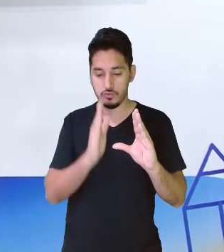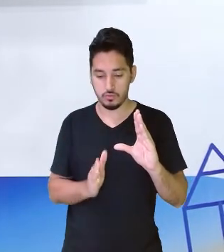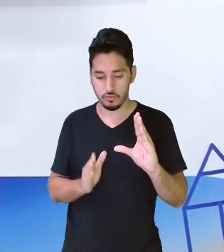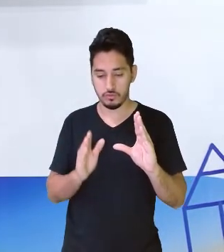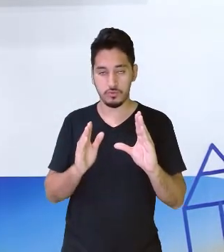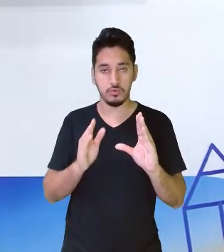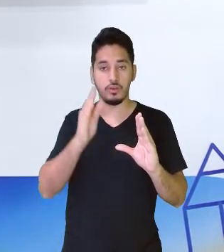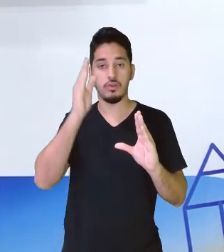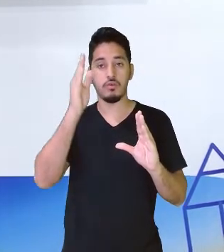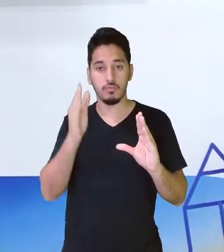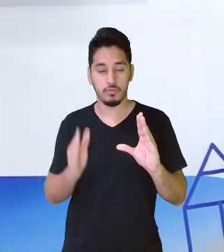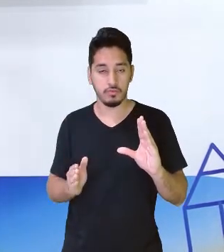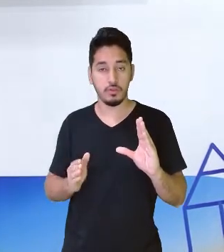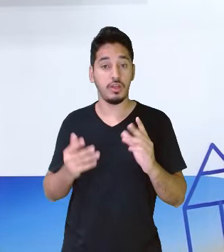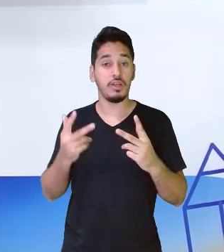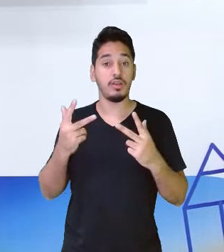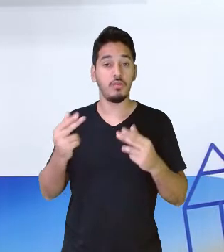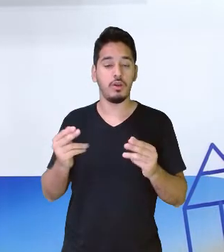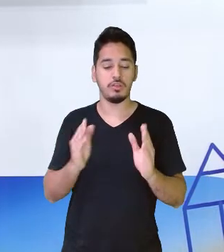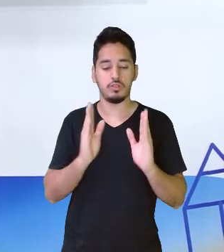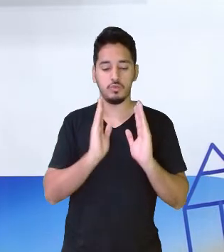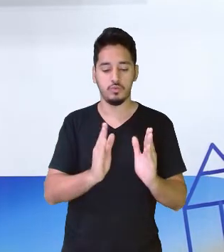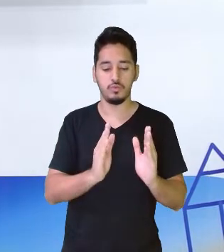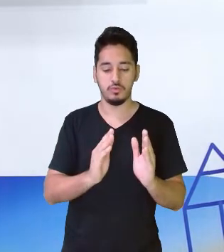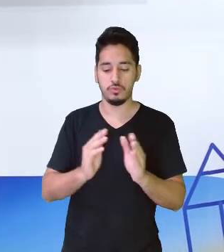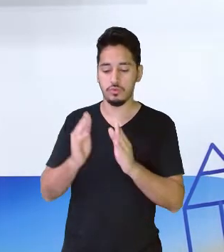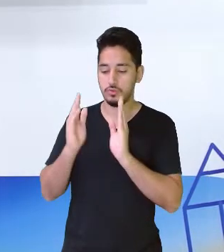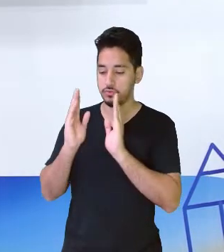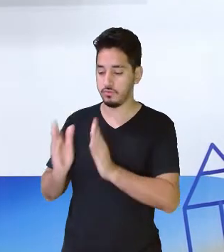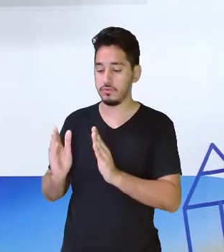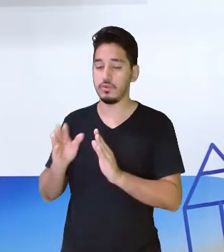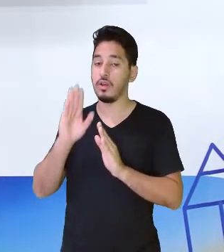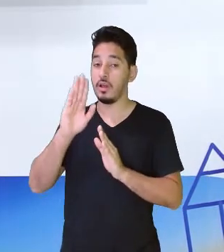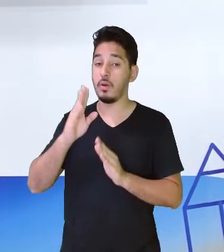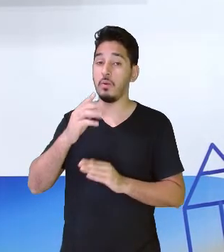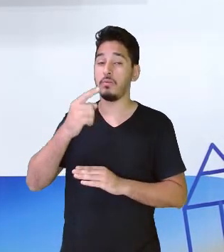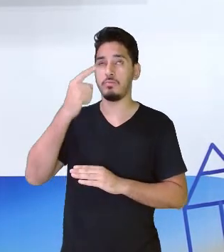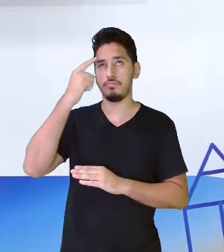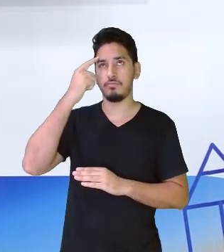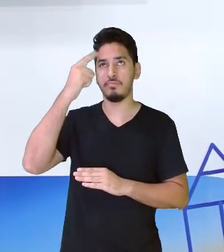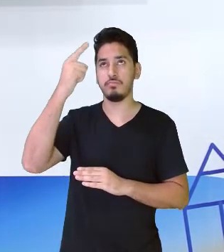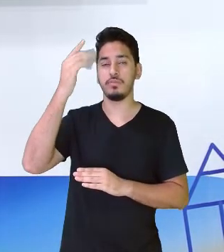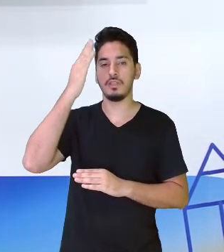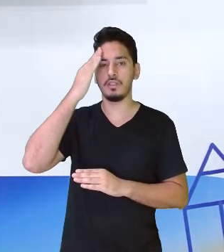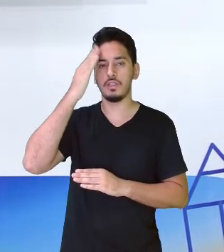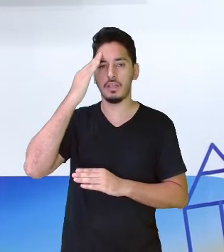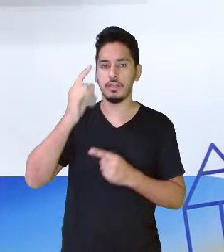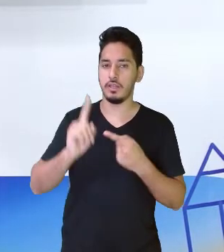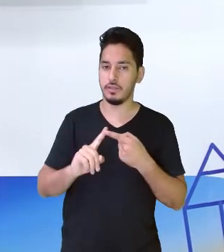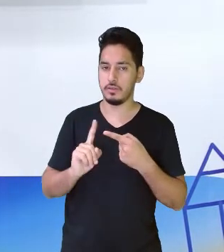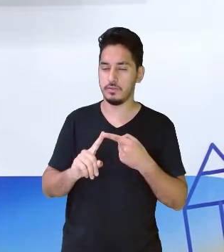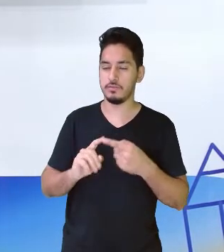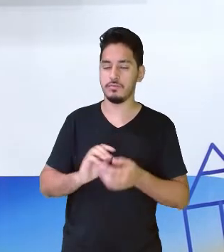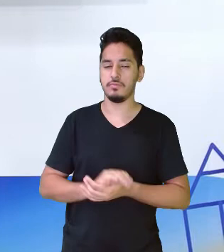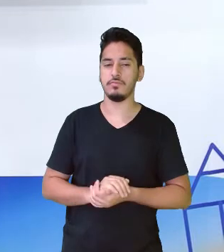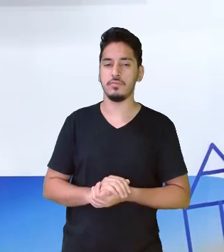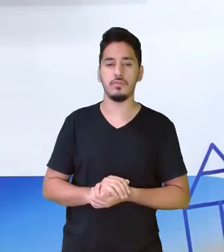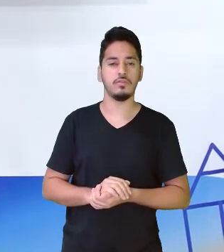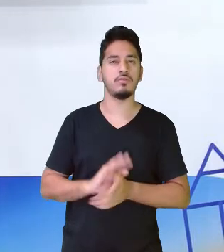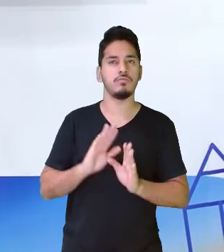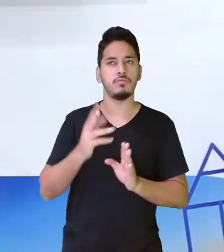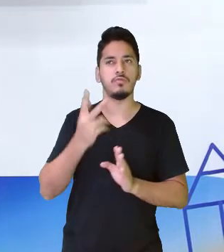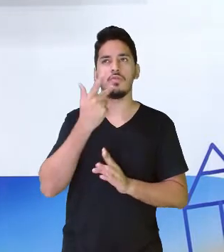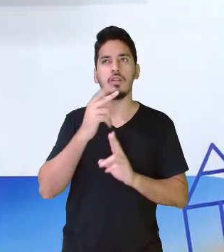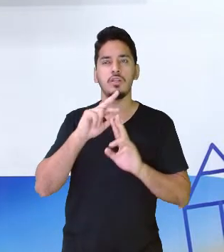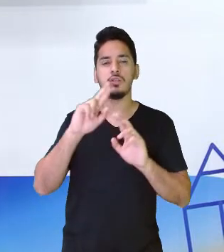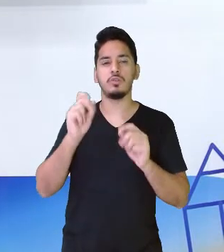dividida em partes iguais. É o primeiro ponto que a gente precisa entender sobre fração. Quando a gente fala